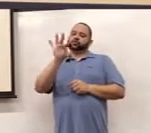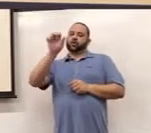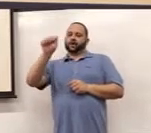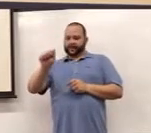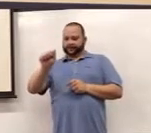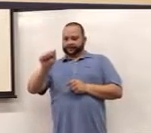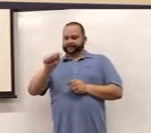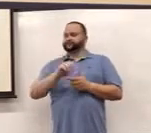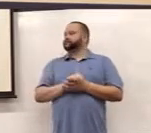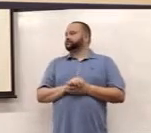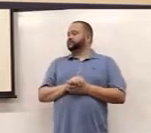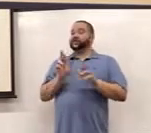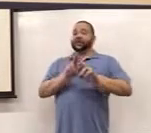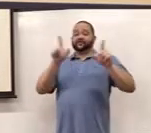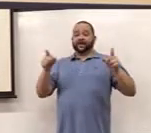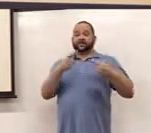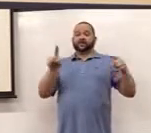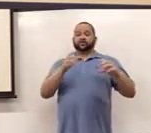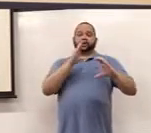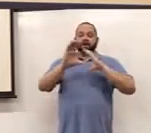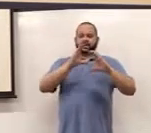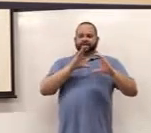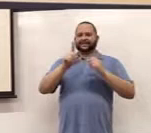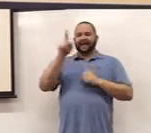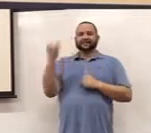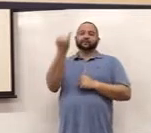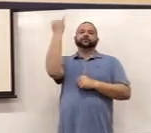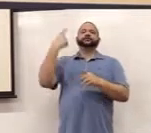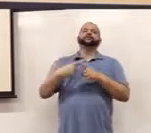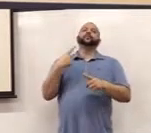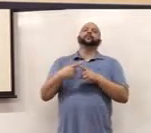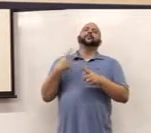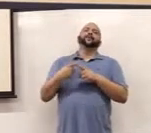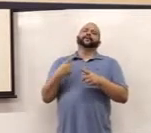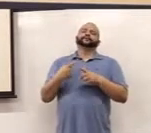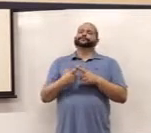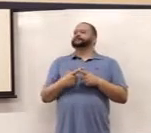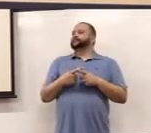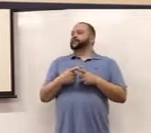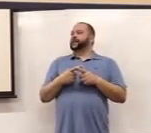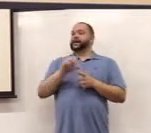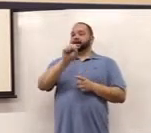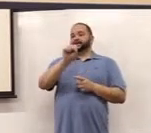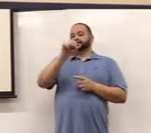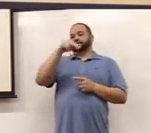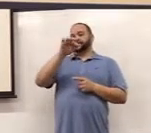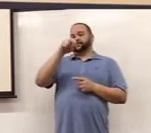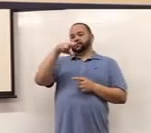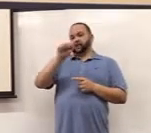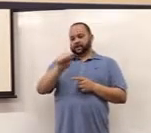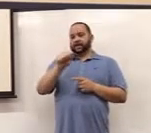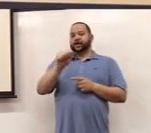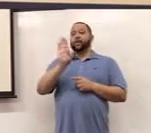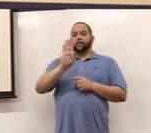cantata. E aí, isso fica sendo muito importante, porque a sinfonia do Beethoven tem